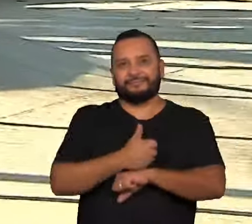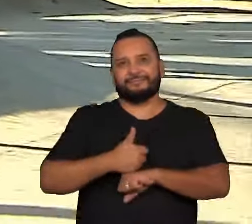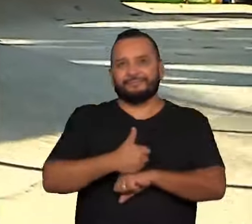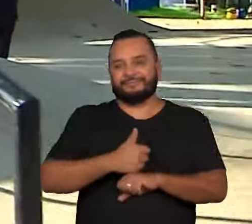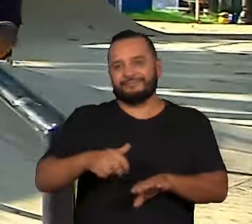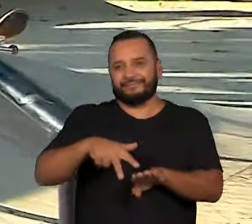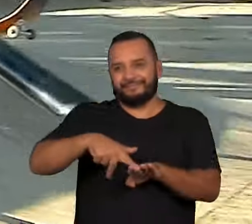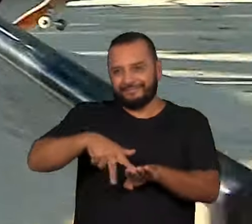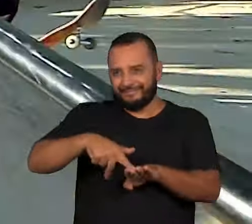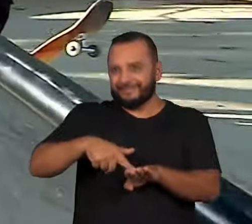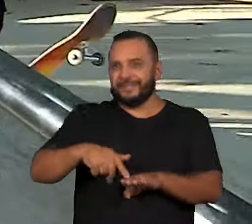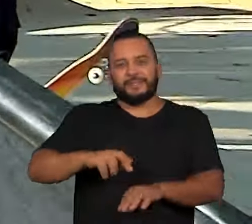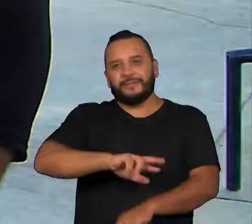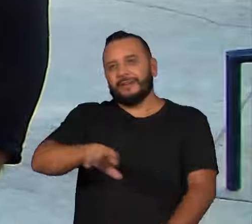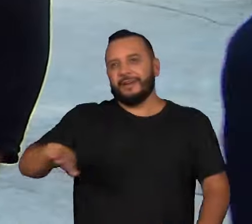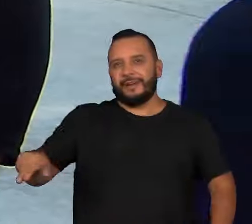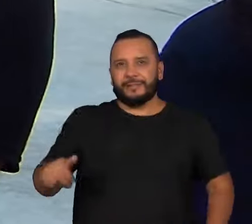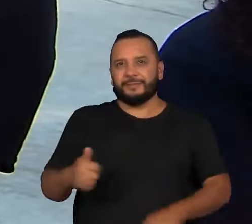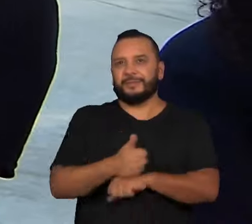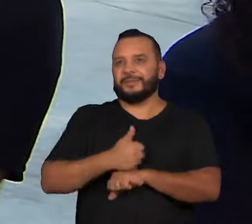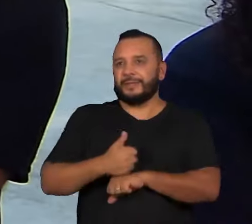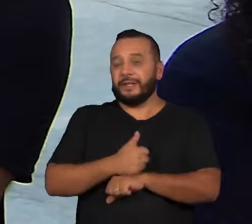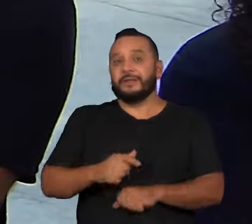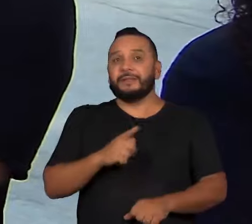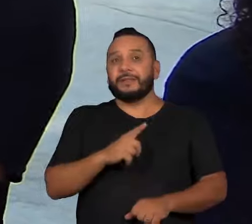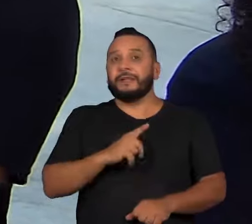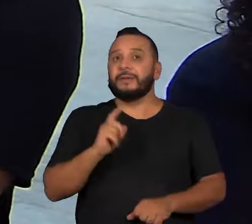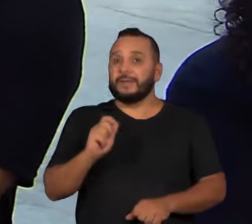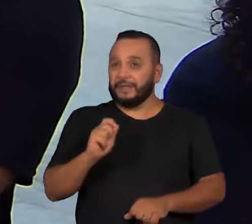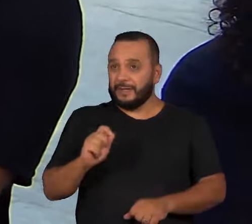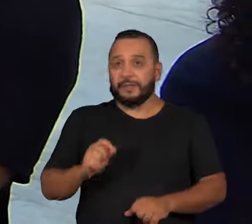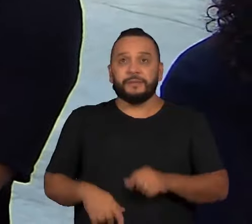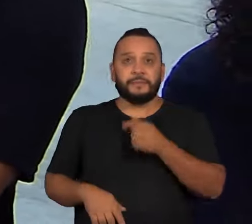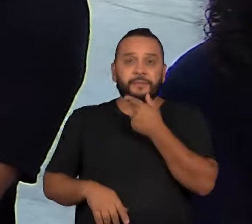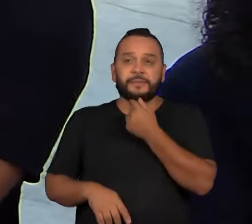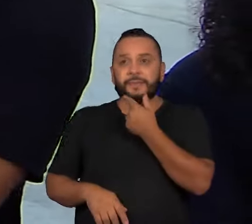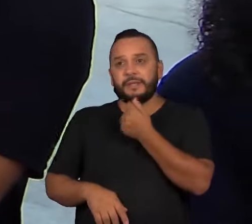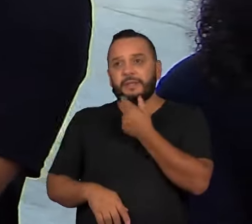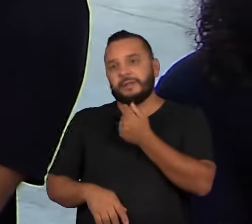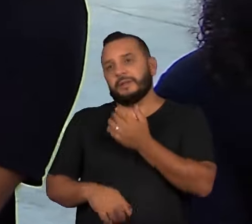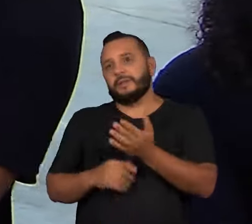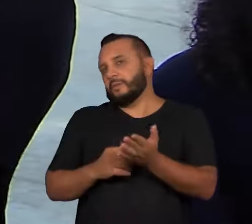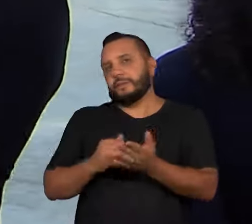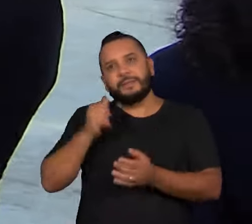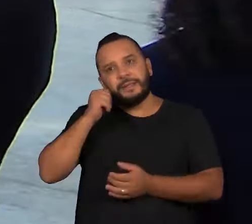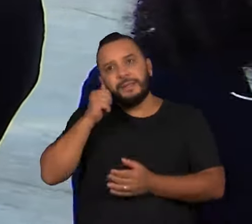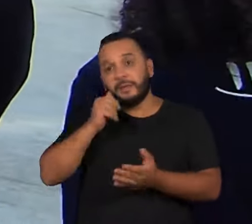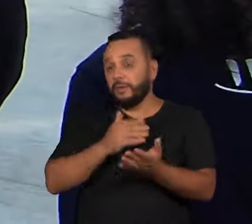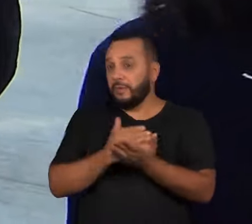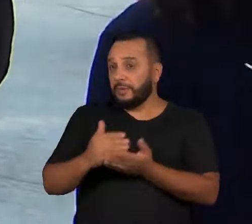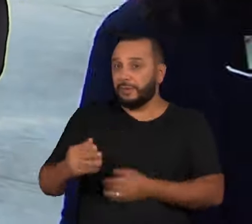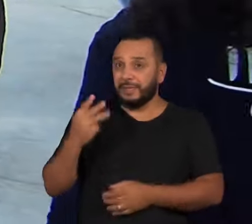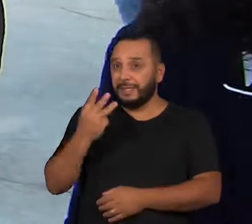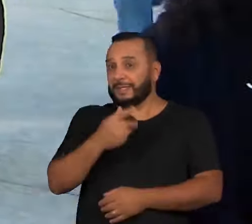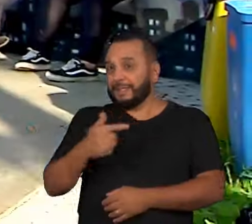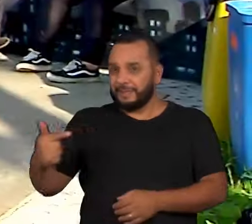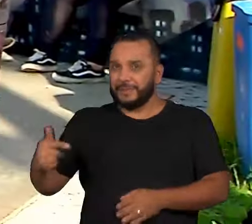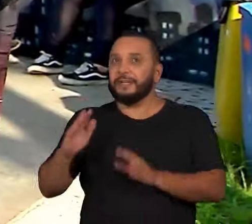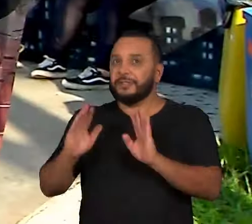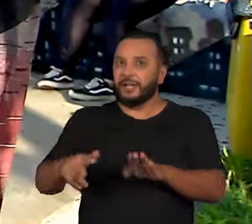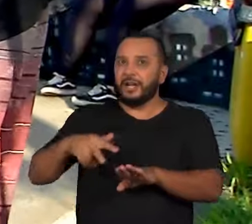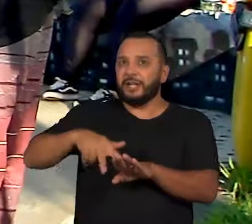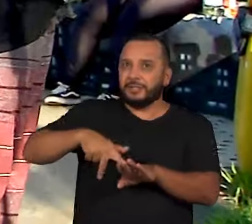Ítalo Penarrubia, vários profissionais. E tem a molecada que começou há 3 semanas atrás a andar, que ainda nem tem skate, tá andando junto com ele, lado a lado. Então